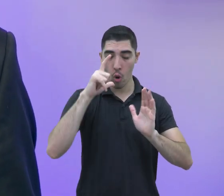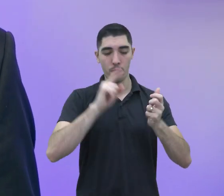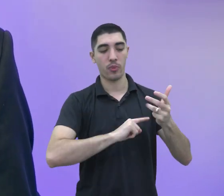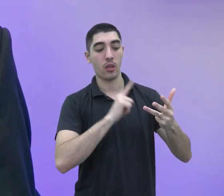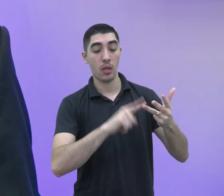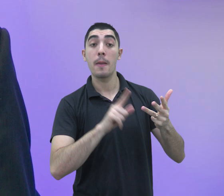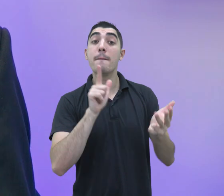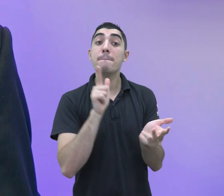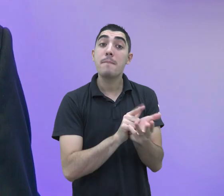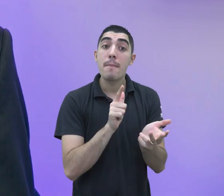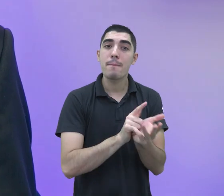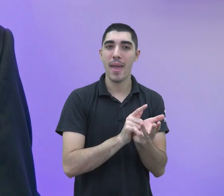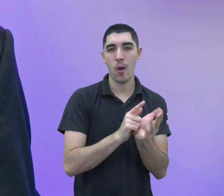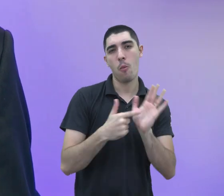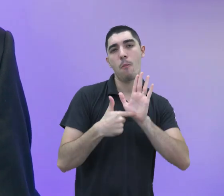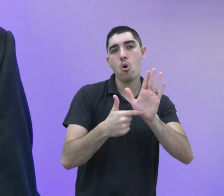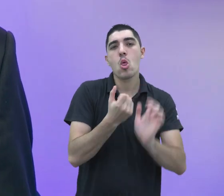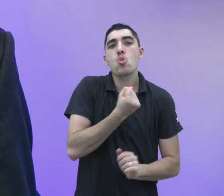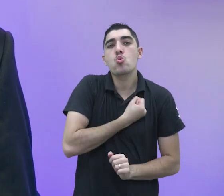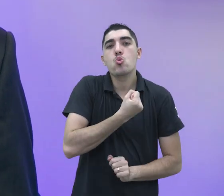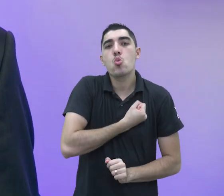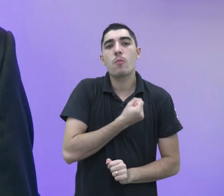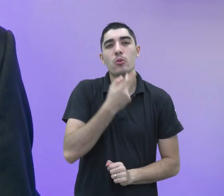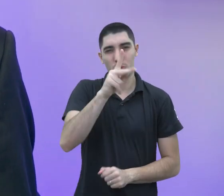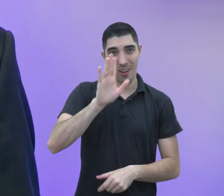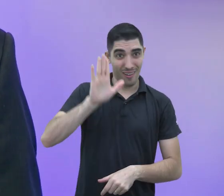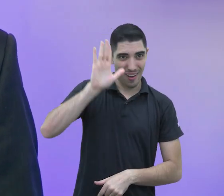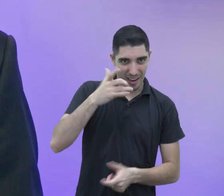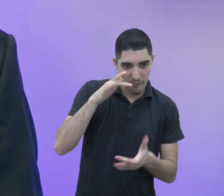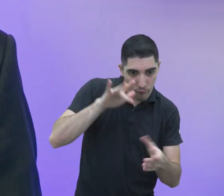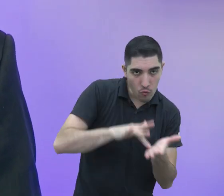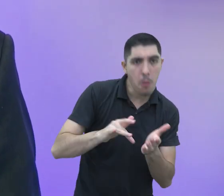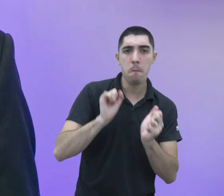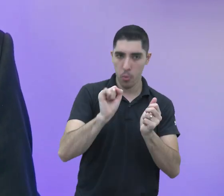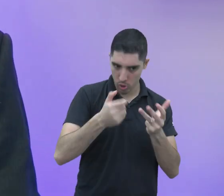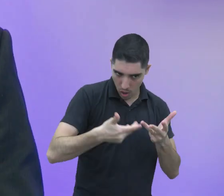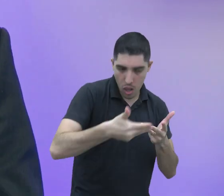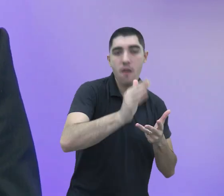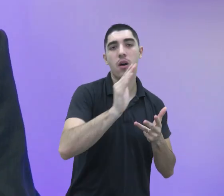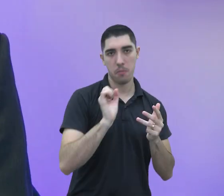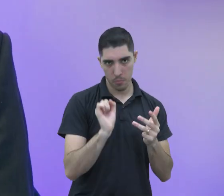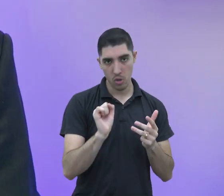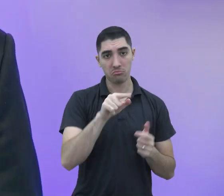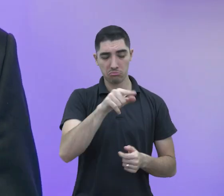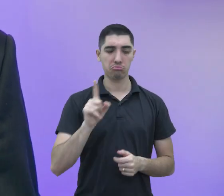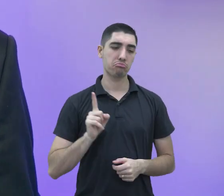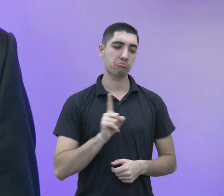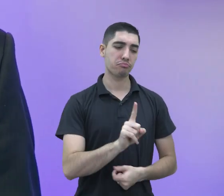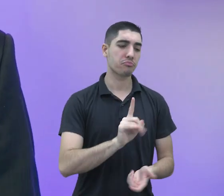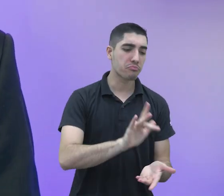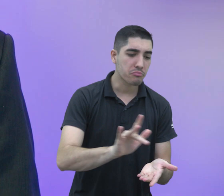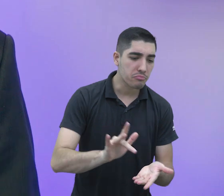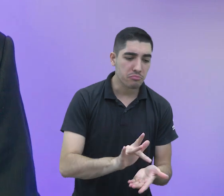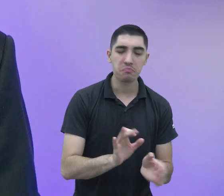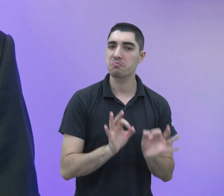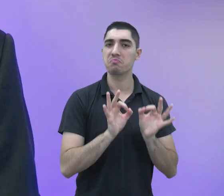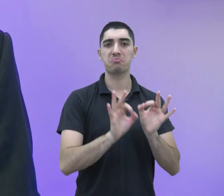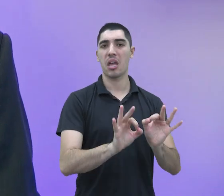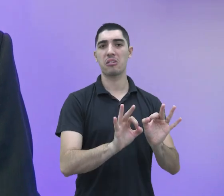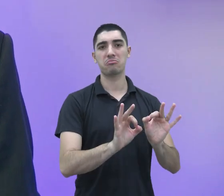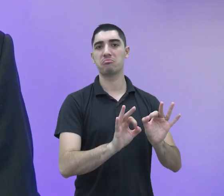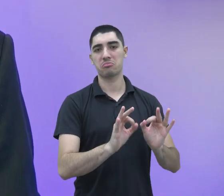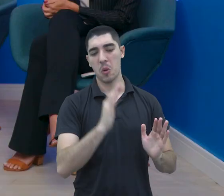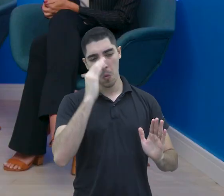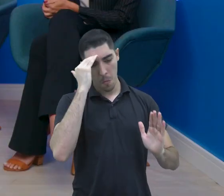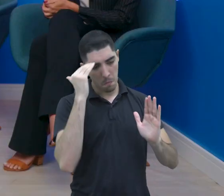uma colinha, uma folha de papel escrito os números dos seus candidatos. E aí está perfeito. Você vai, vota e não comete nenhuma